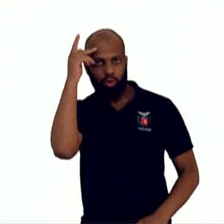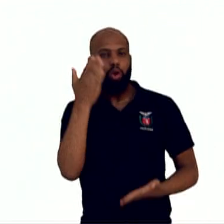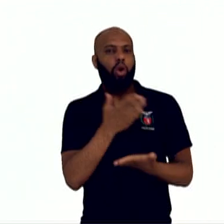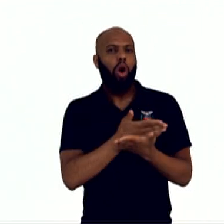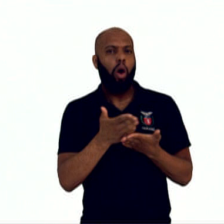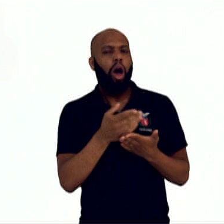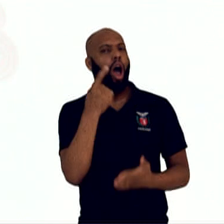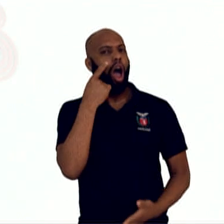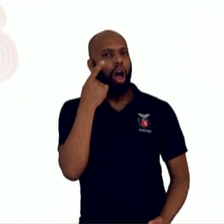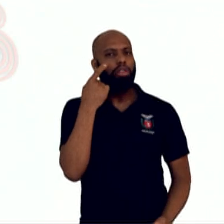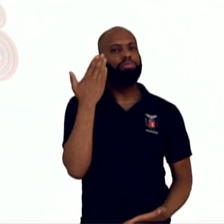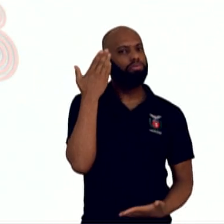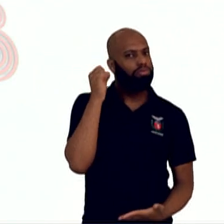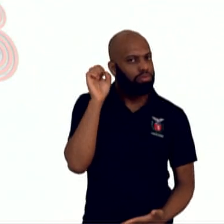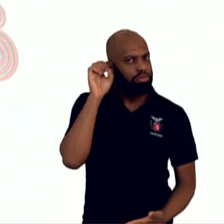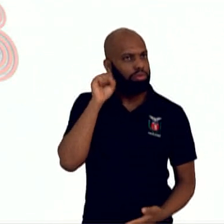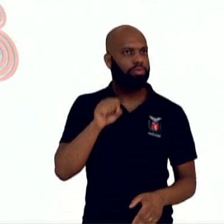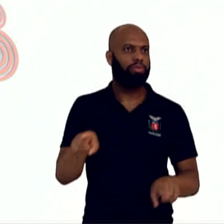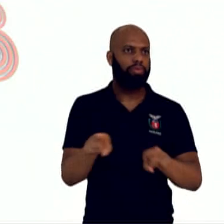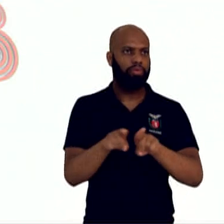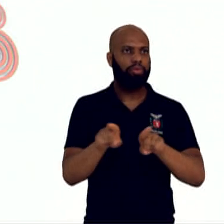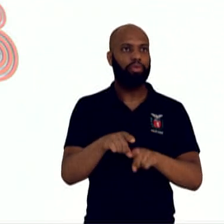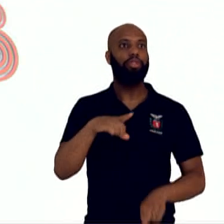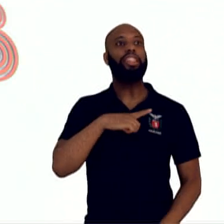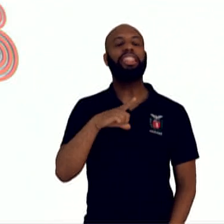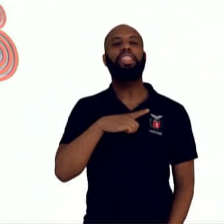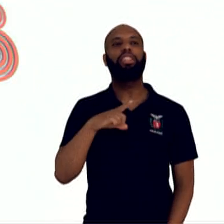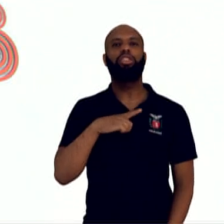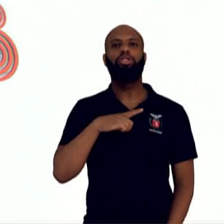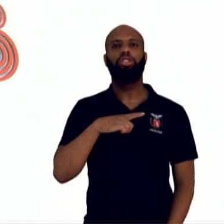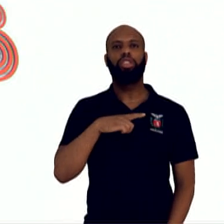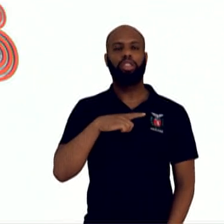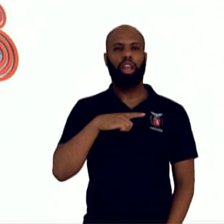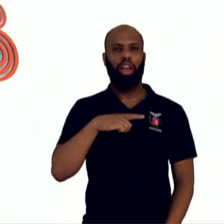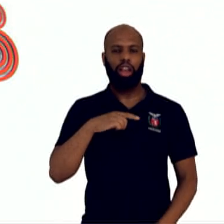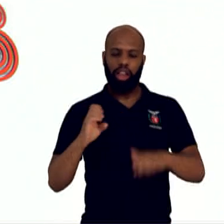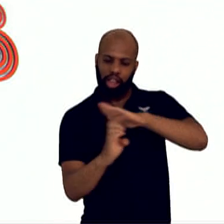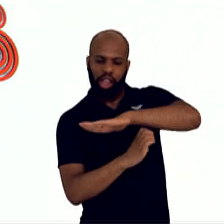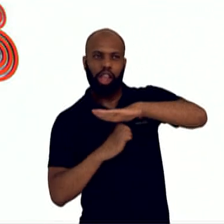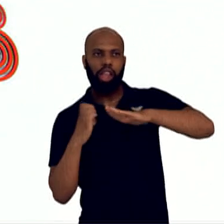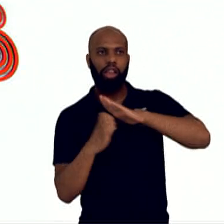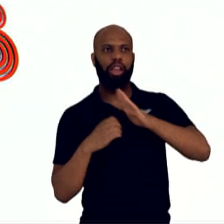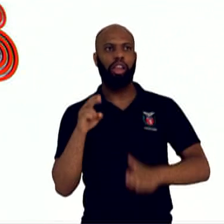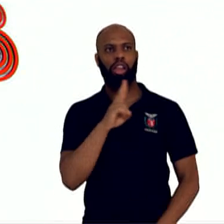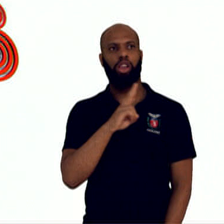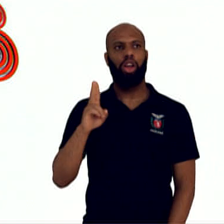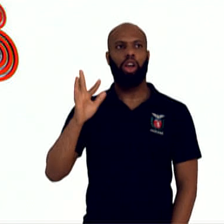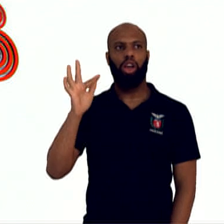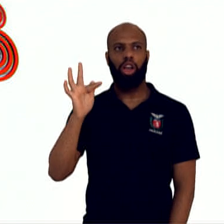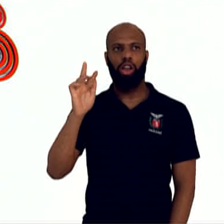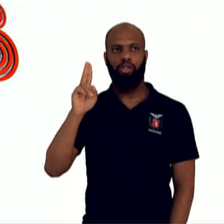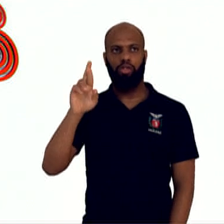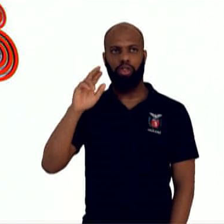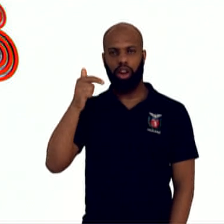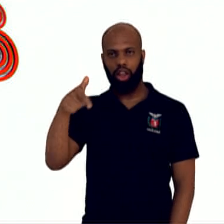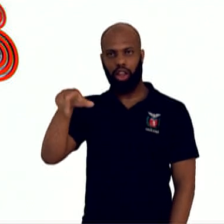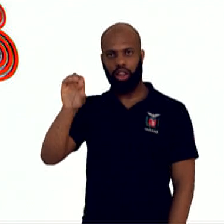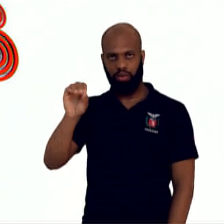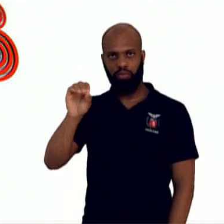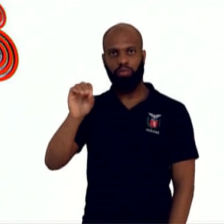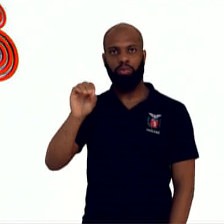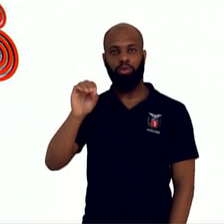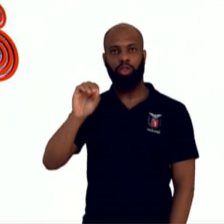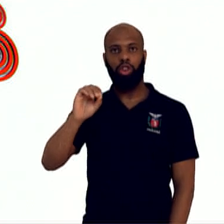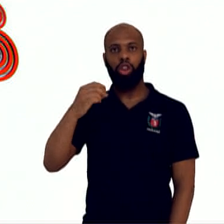e gravadora chamada Furacão 2000. Então, pessoal, essa gravadora é que fez